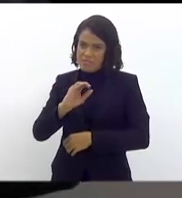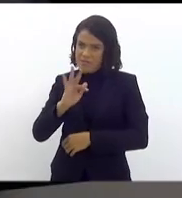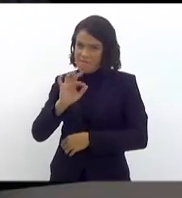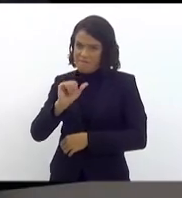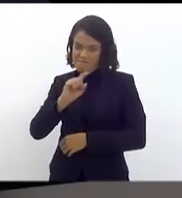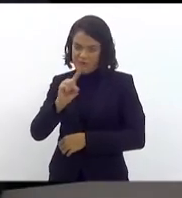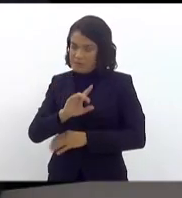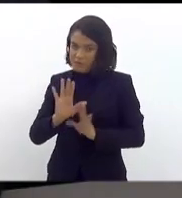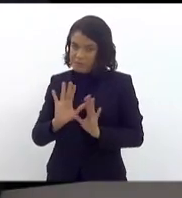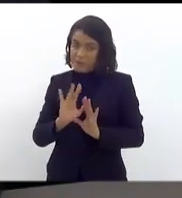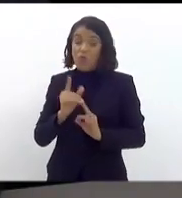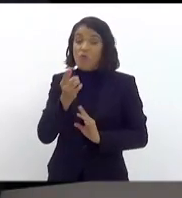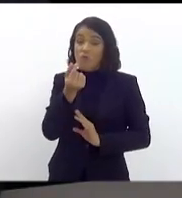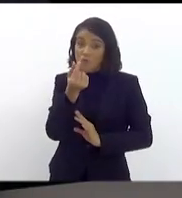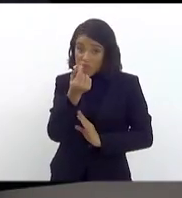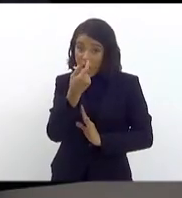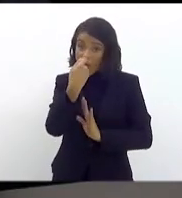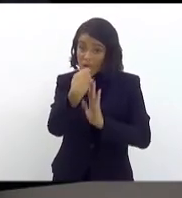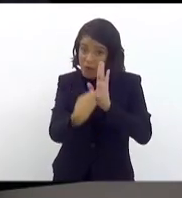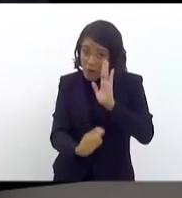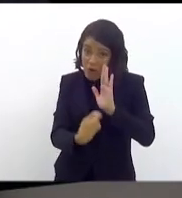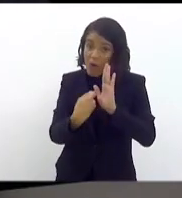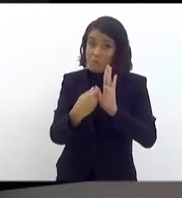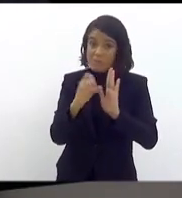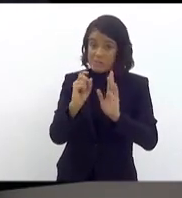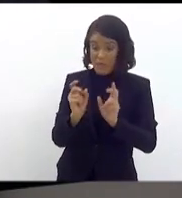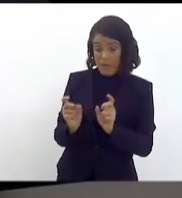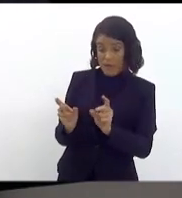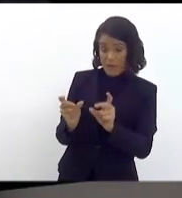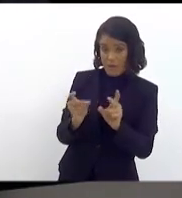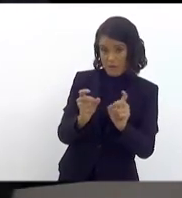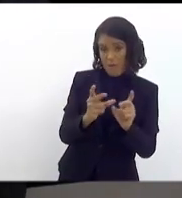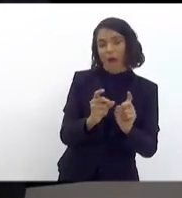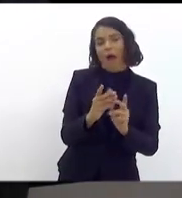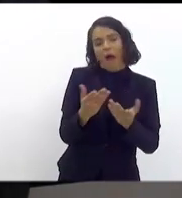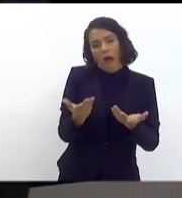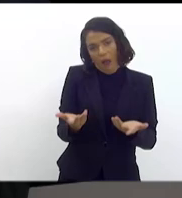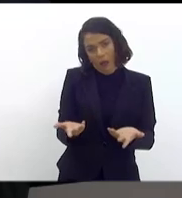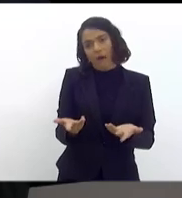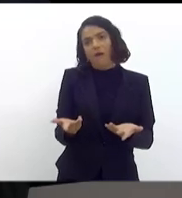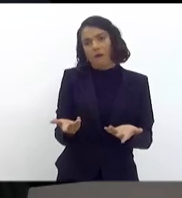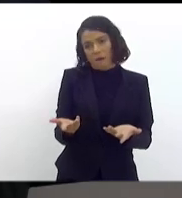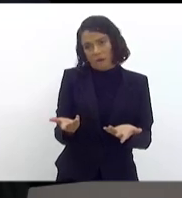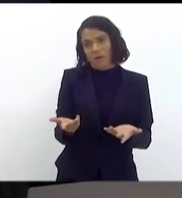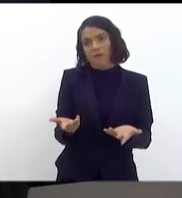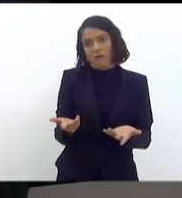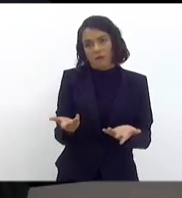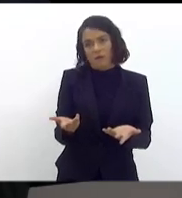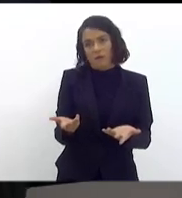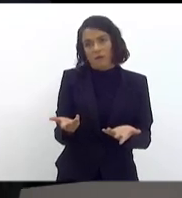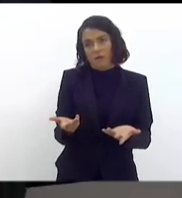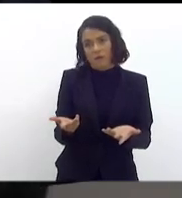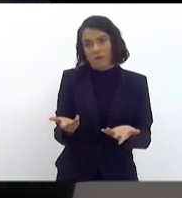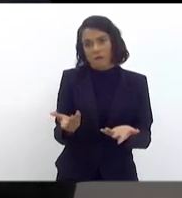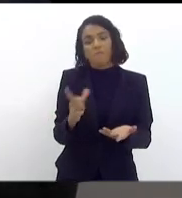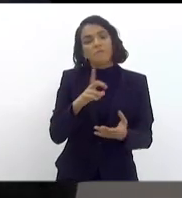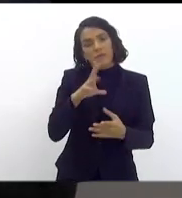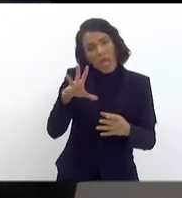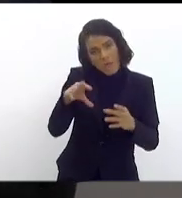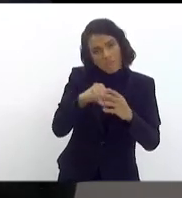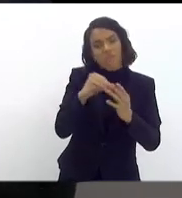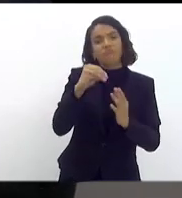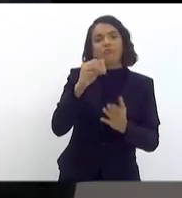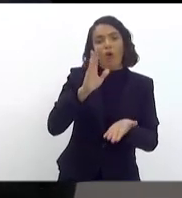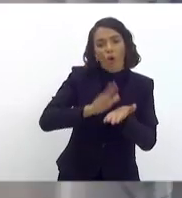de arte, o valor da obra, né, se ela for mercadoria, aí nesse caso vai ter o... A incidência do